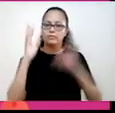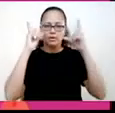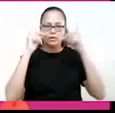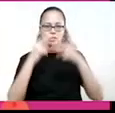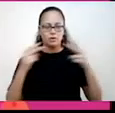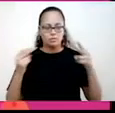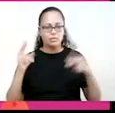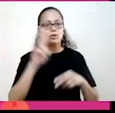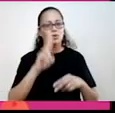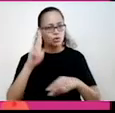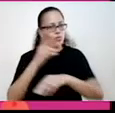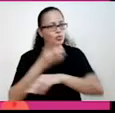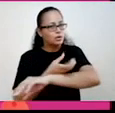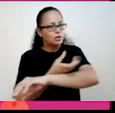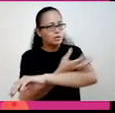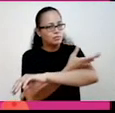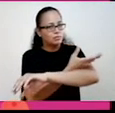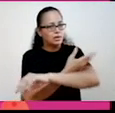uso desse pasto.